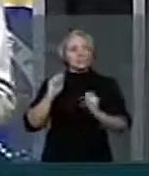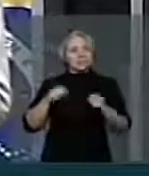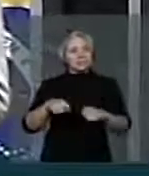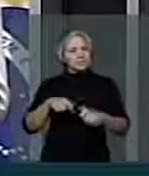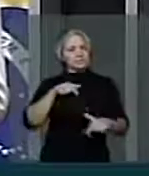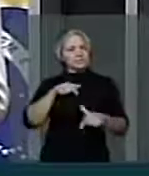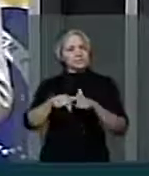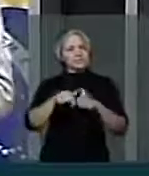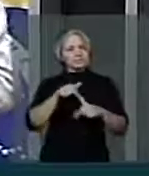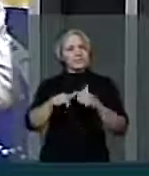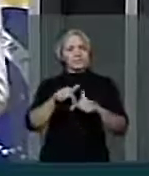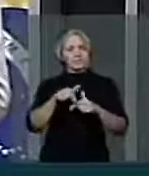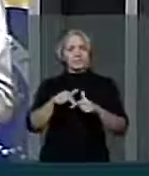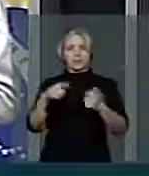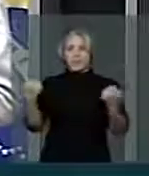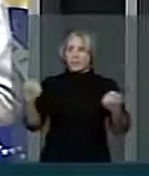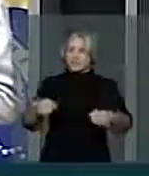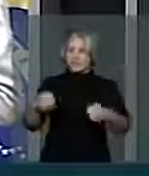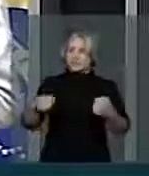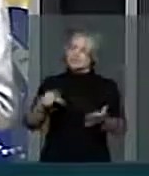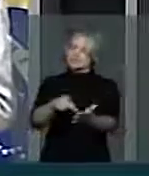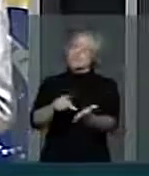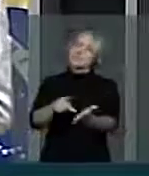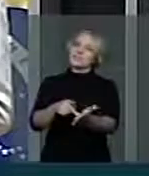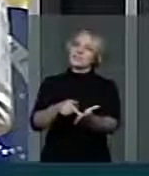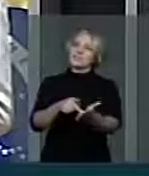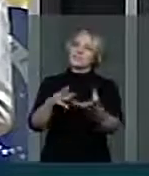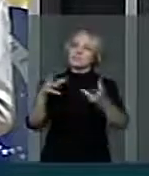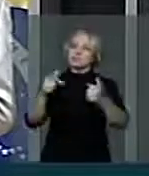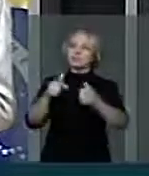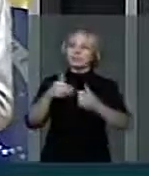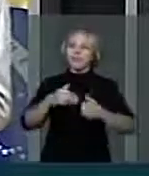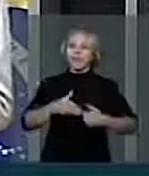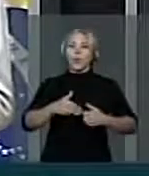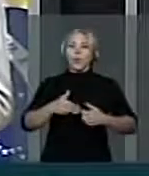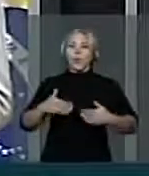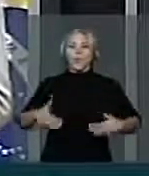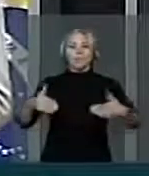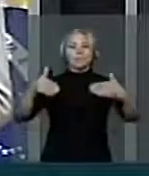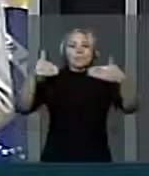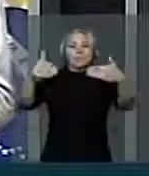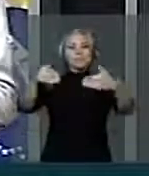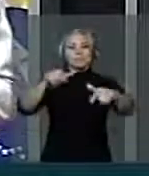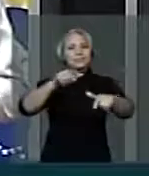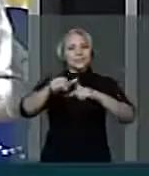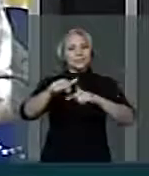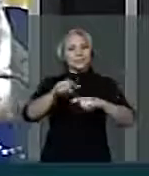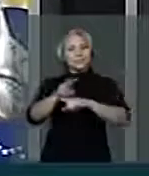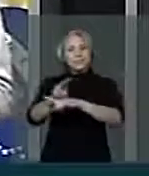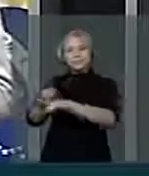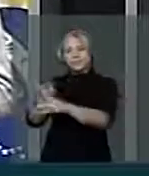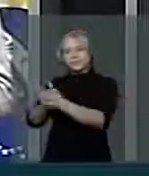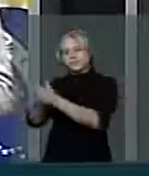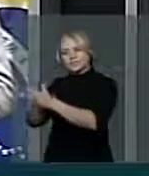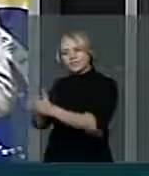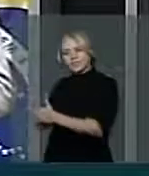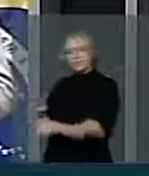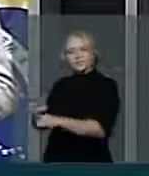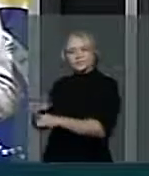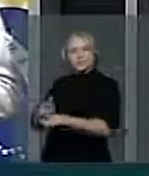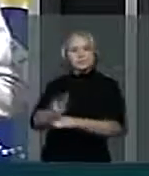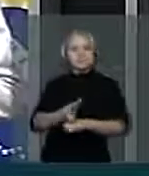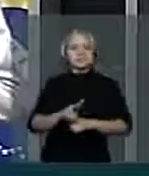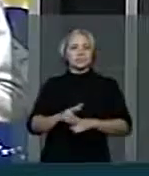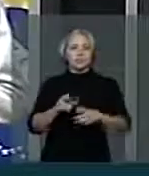trabalho. Precisamos sim que o Ministério do Trabalho fiscalize as unidades